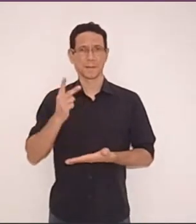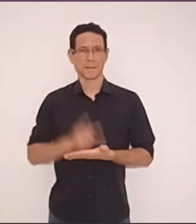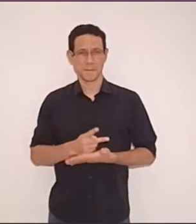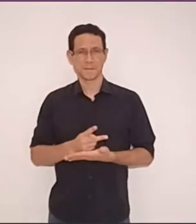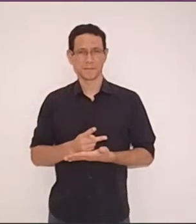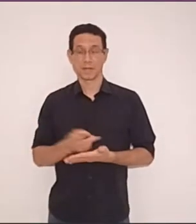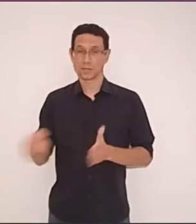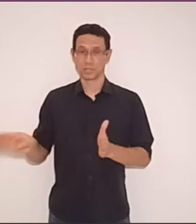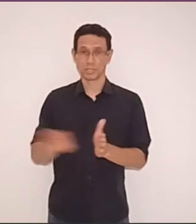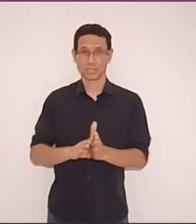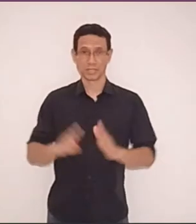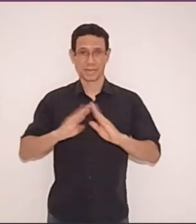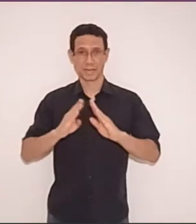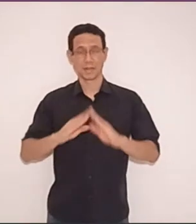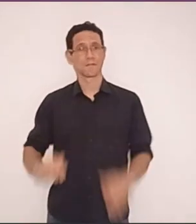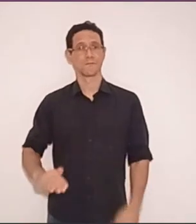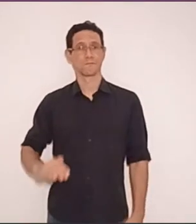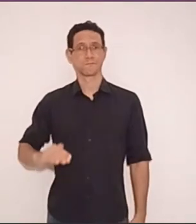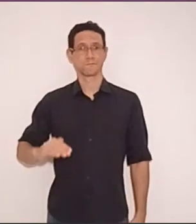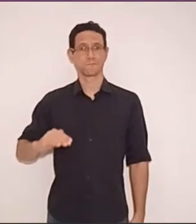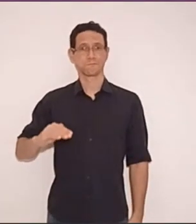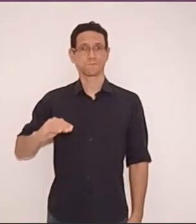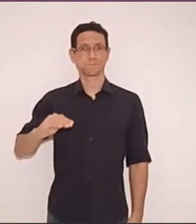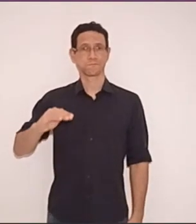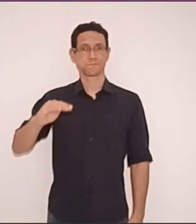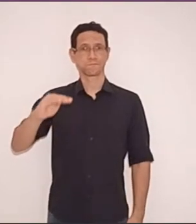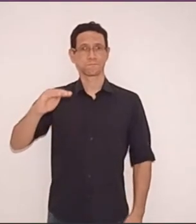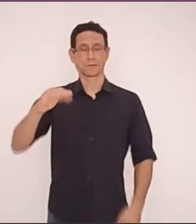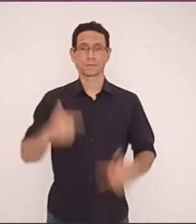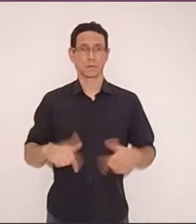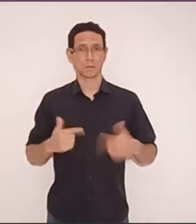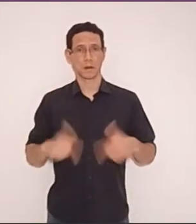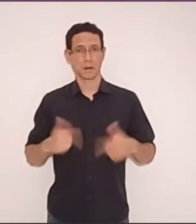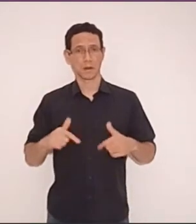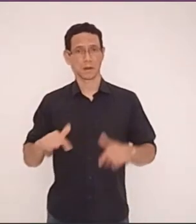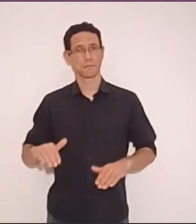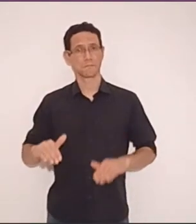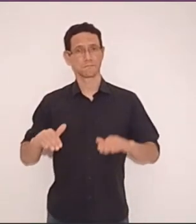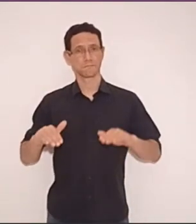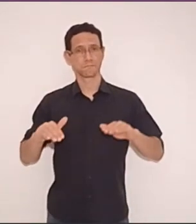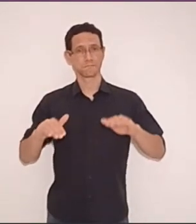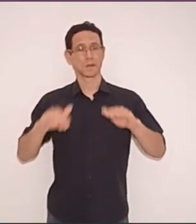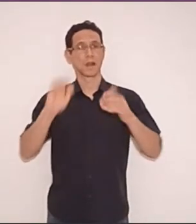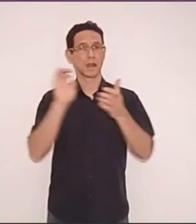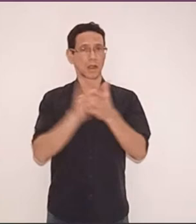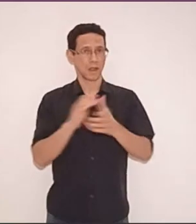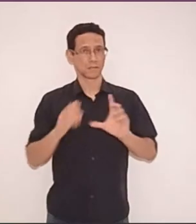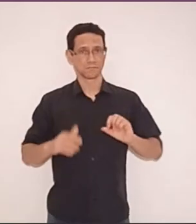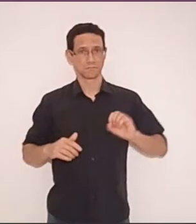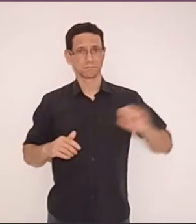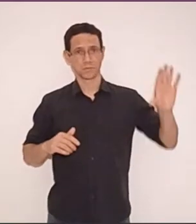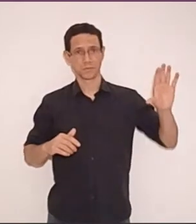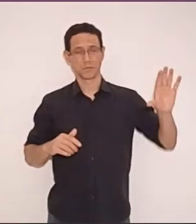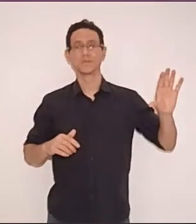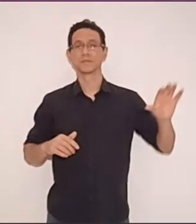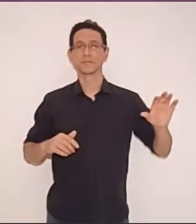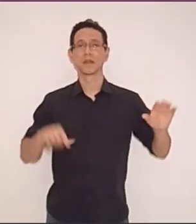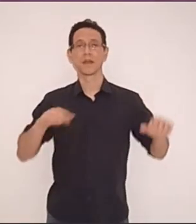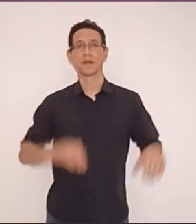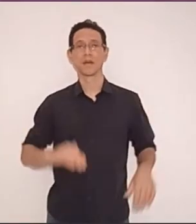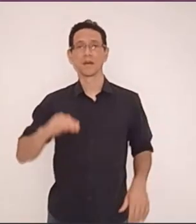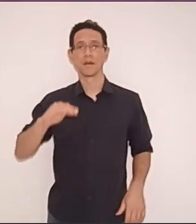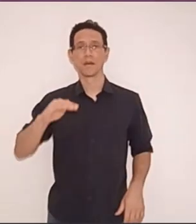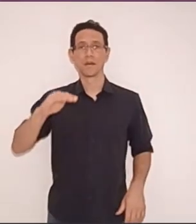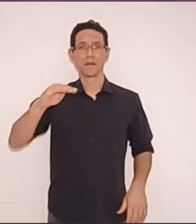lares a e crescem com ali trabalhando a patroa tem um filho e o filho cresce cá e olha só trabalhadora doméstica ela é